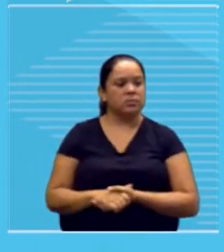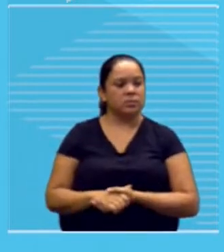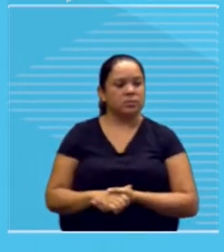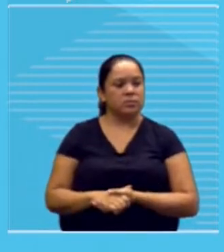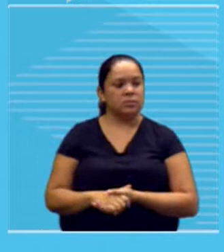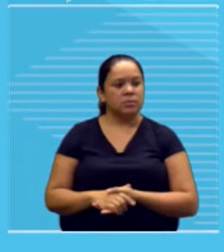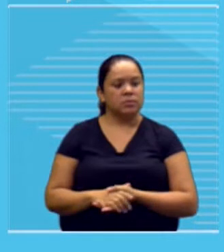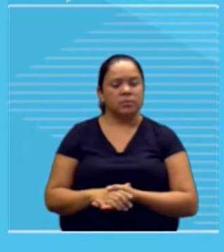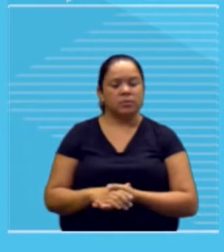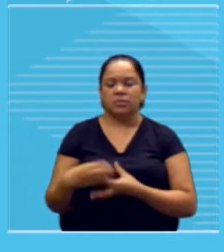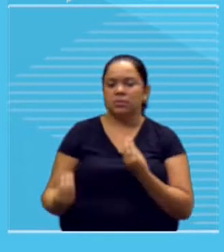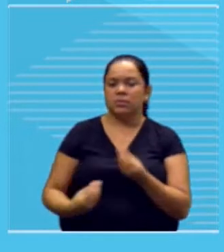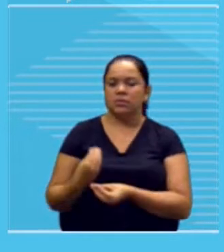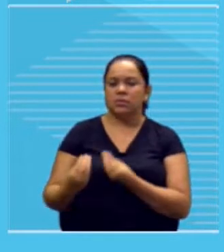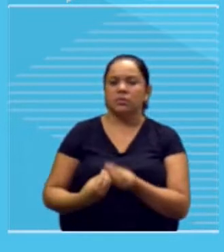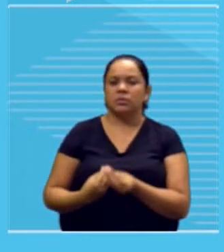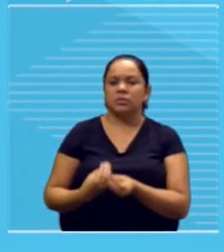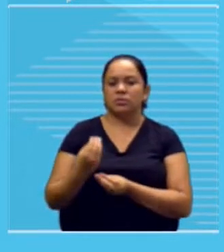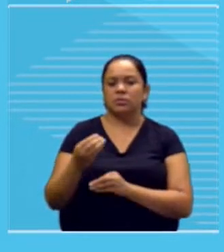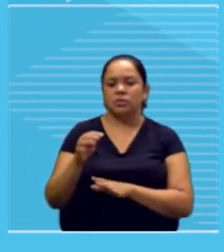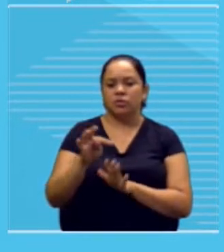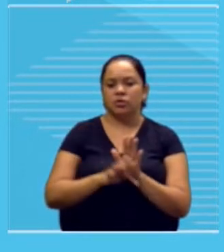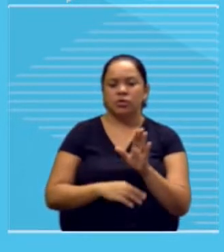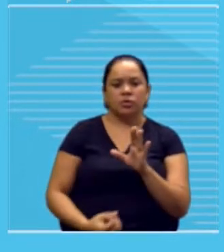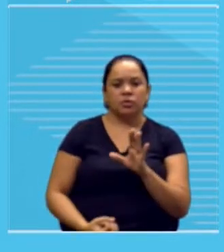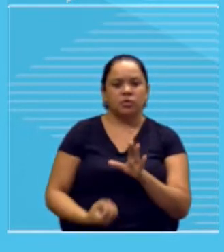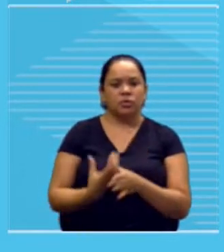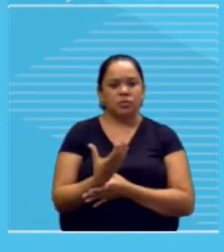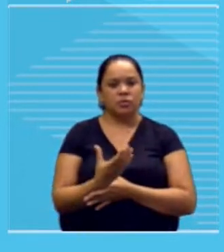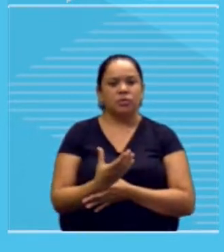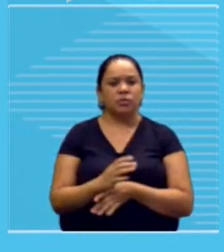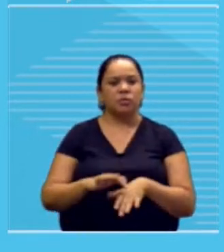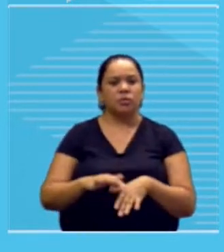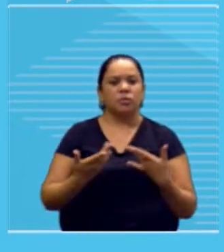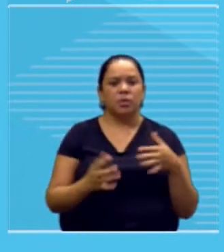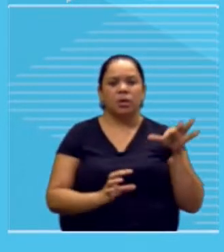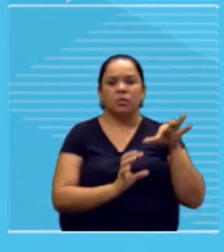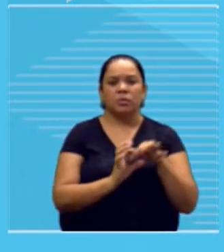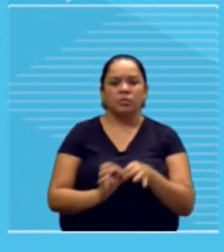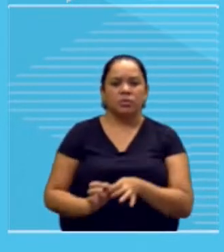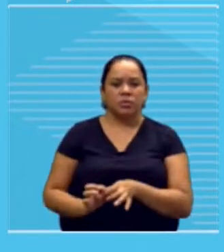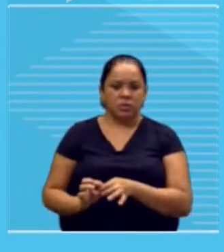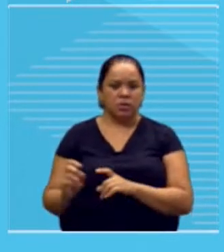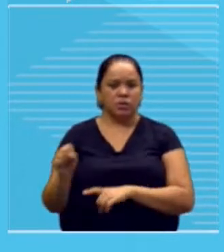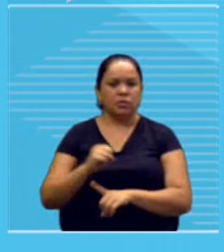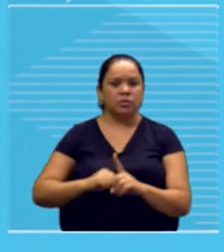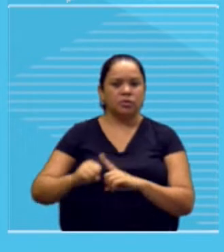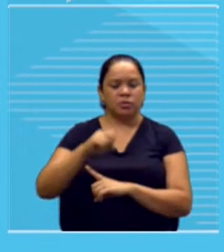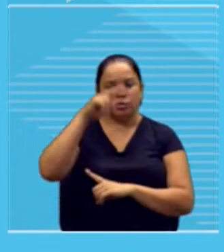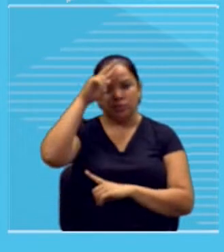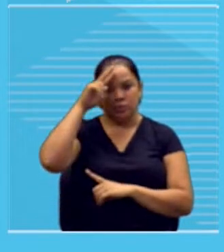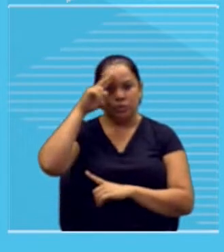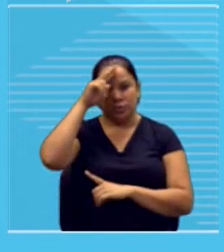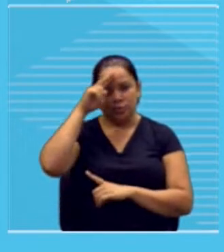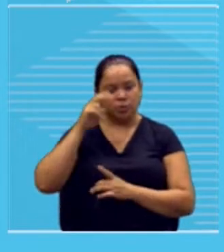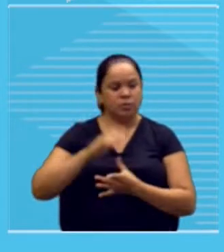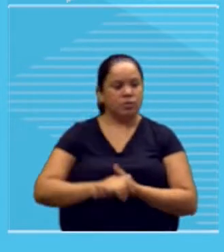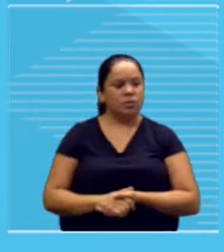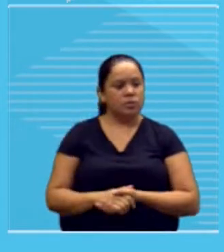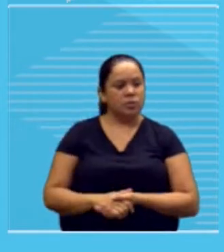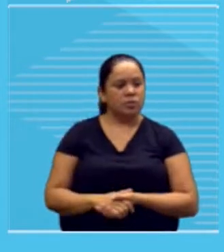foi produzido Em qual contexto sócio-histórico perceber a sua circulação